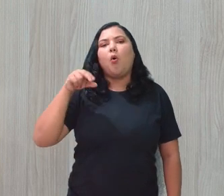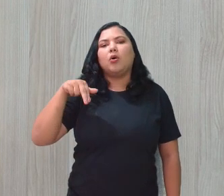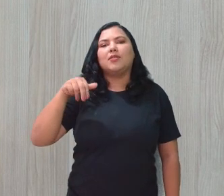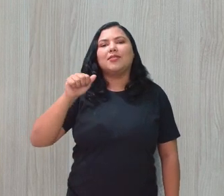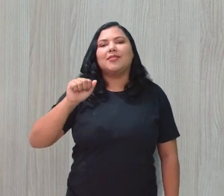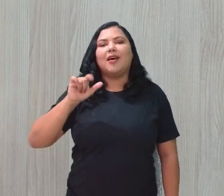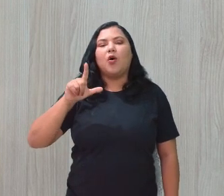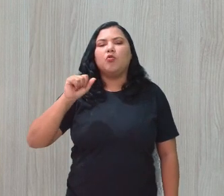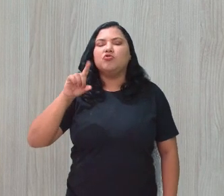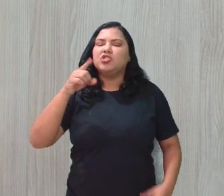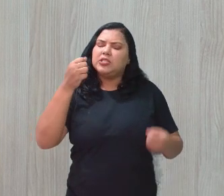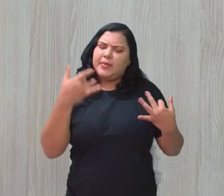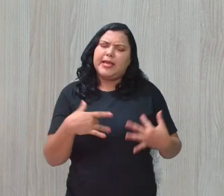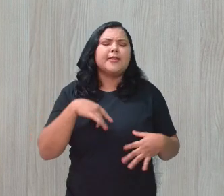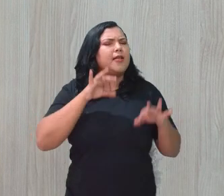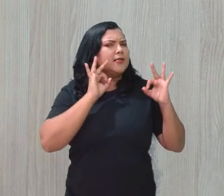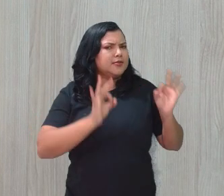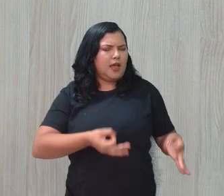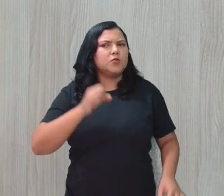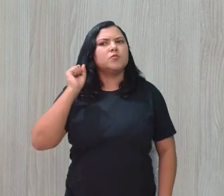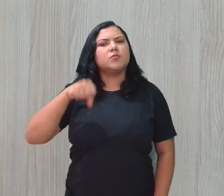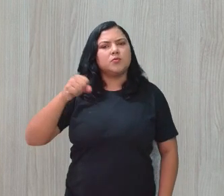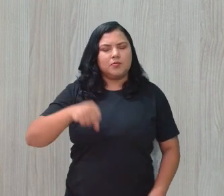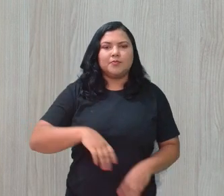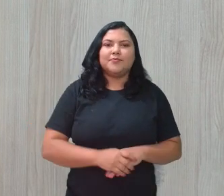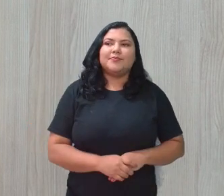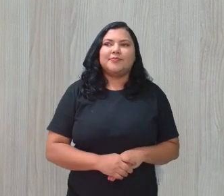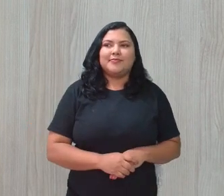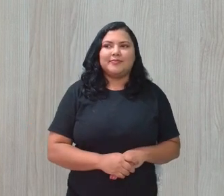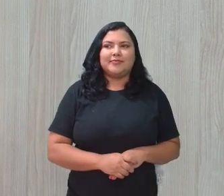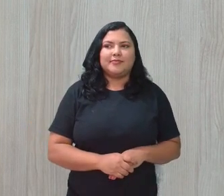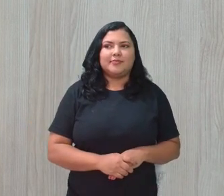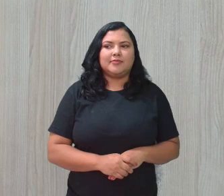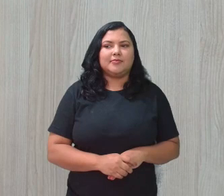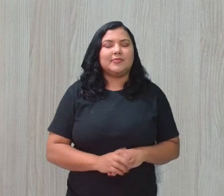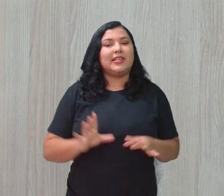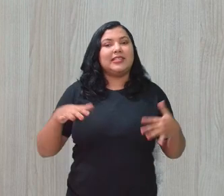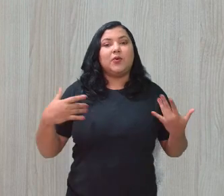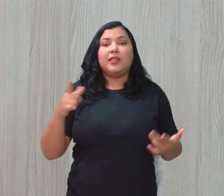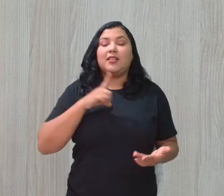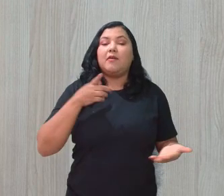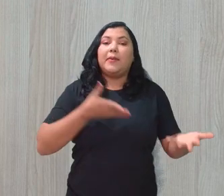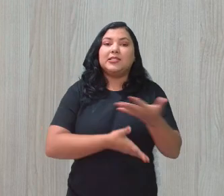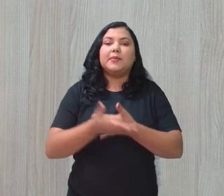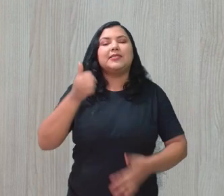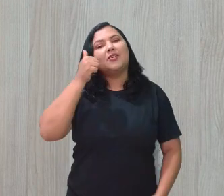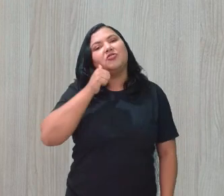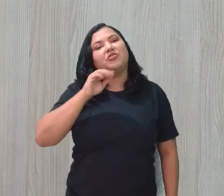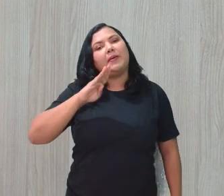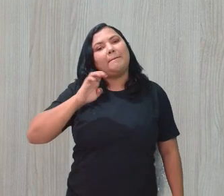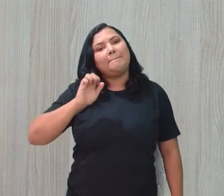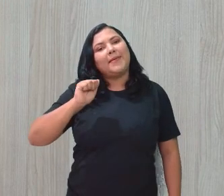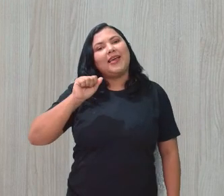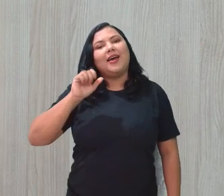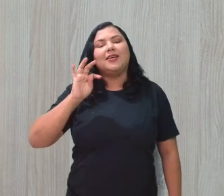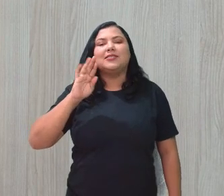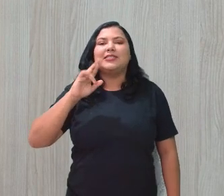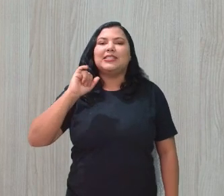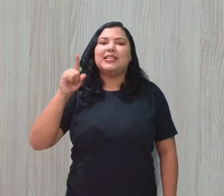Ronald, bem-vindo. Eu acho que ele está certo. E aí a gente teve participação aqui de Beatriz,